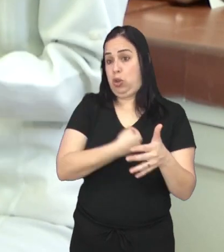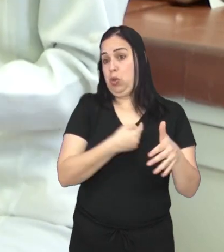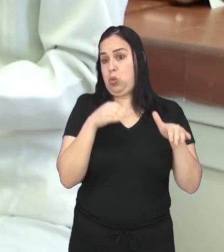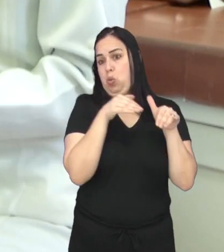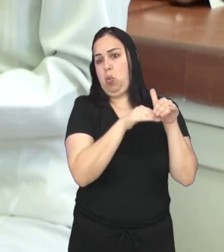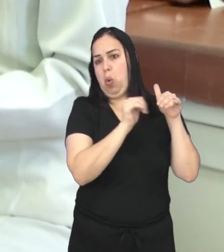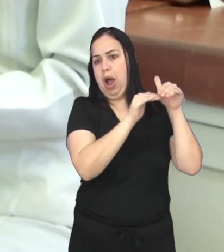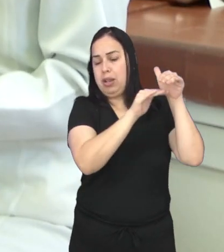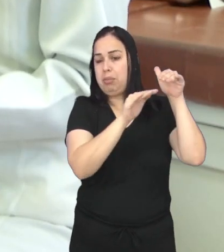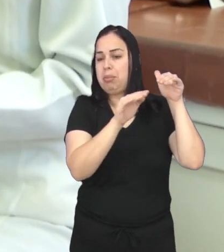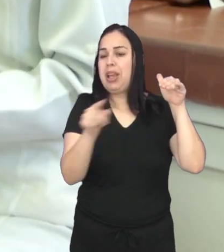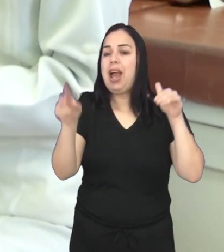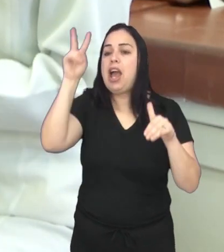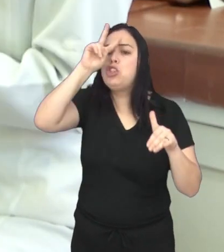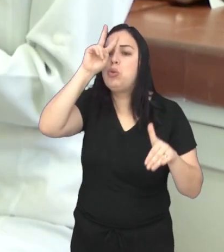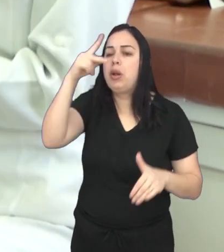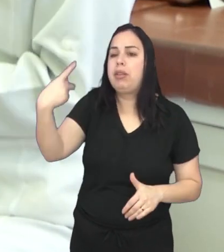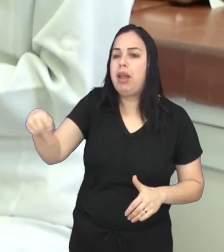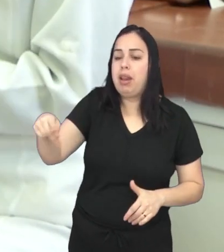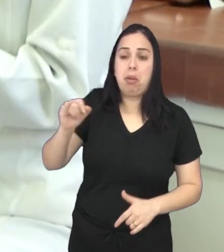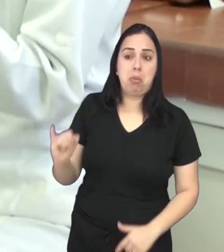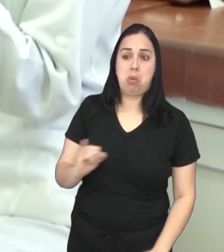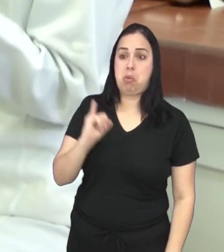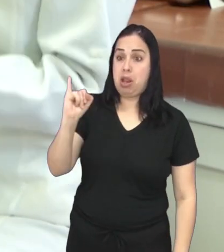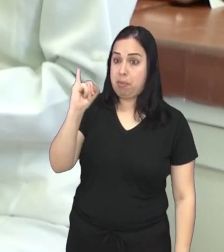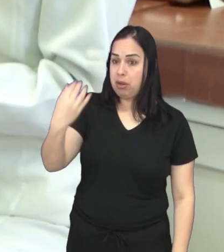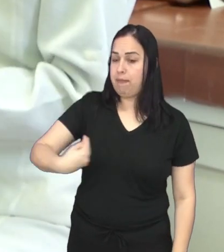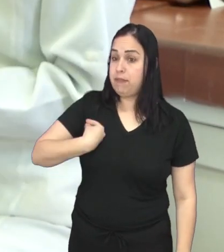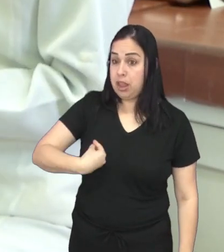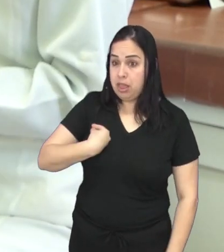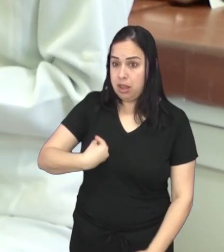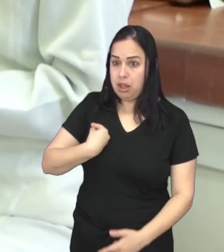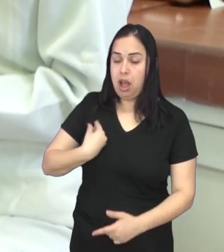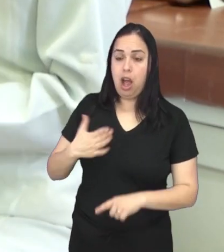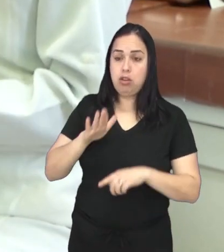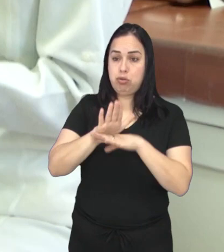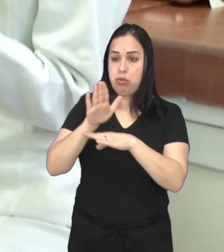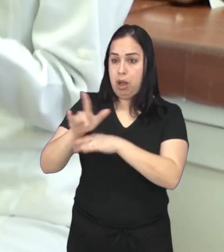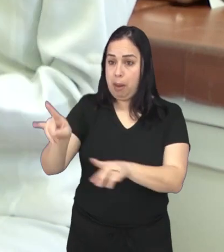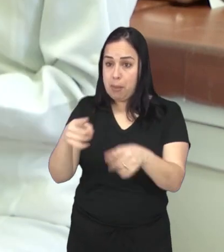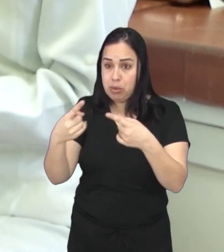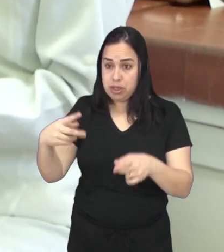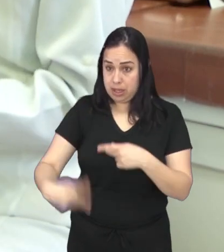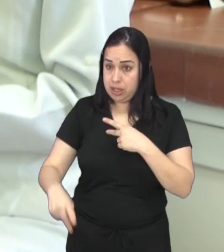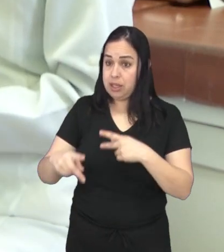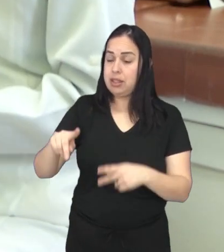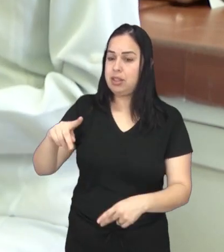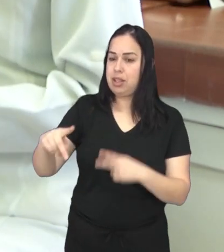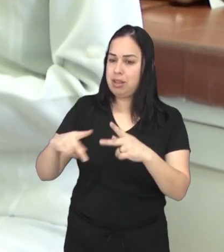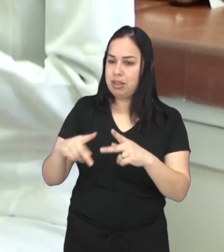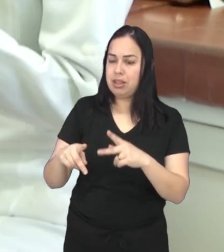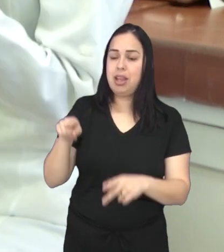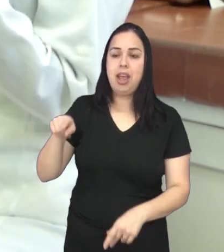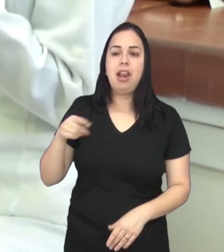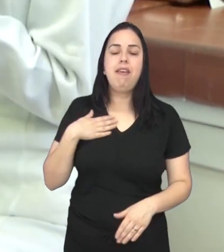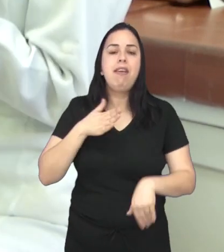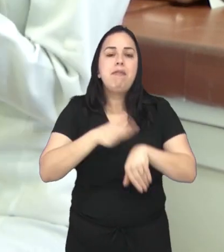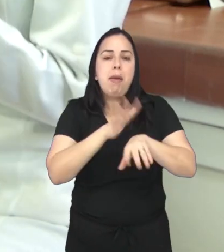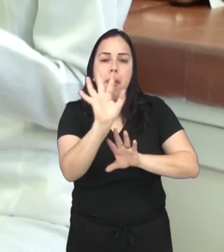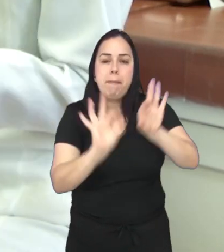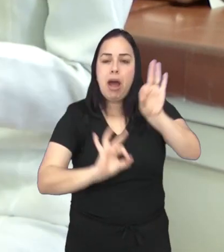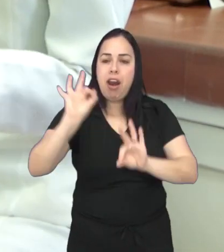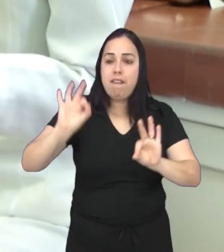gente preserva, né? Porque a memória dele é uma pessoa que foi muito importante para a cidade, para a música da cidade, né? Ele fazia